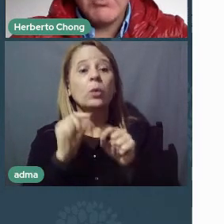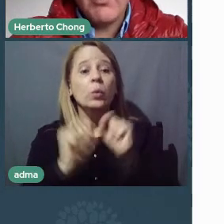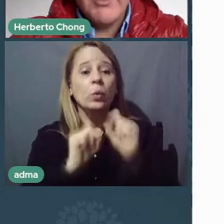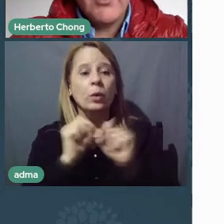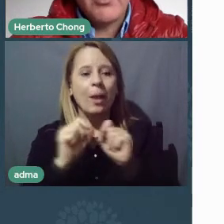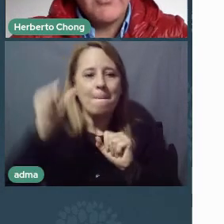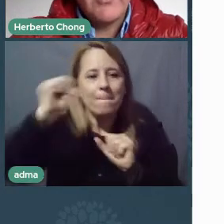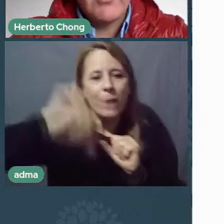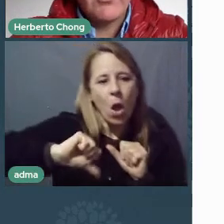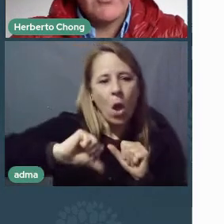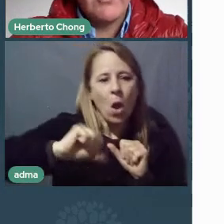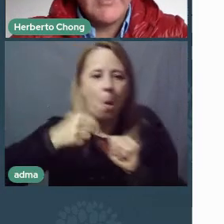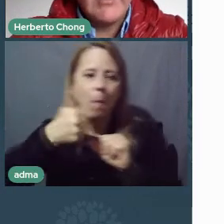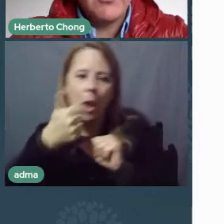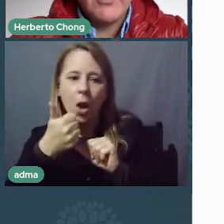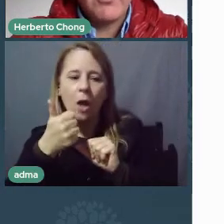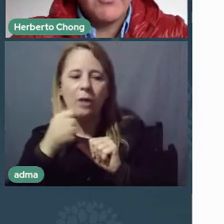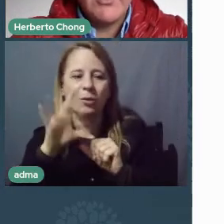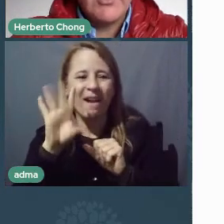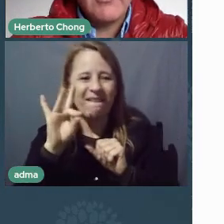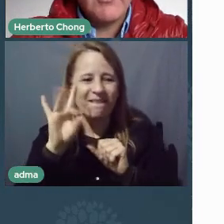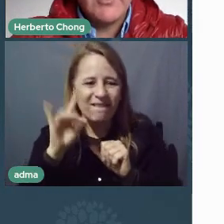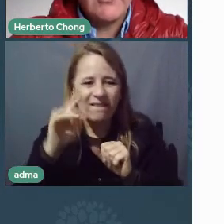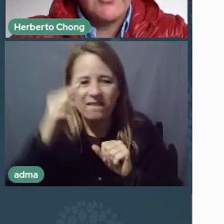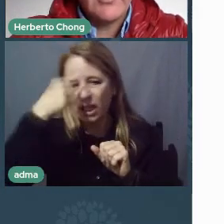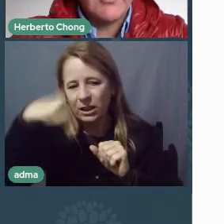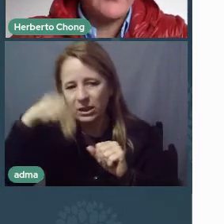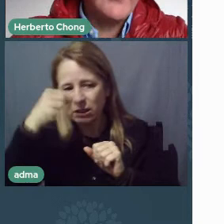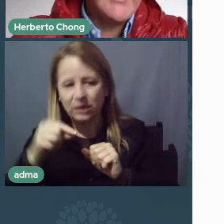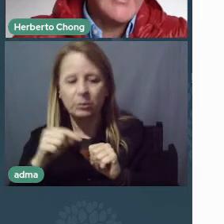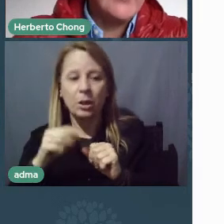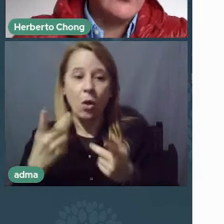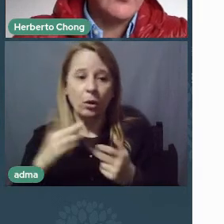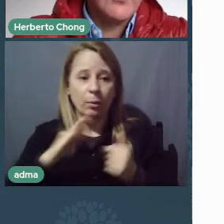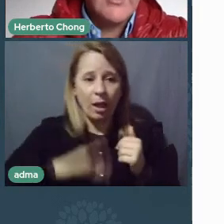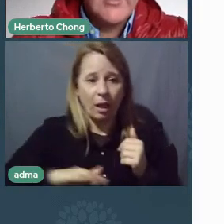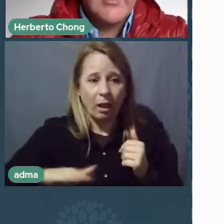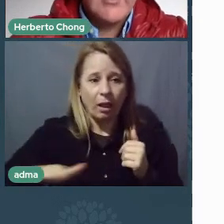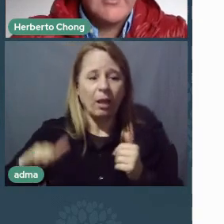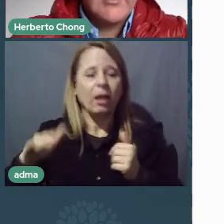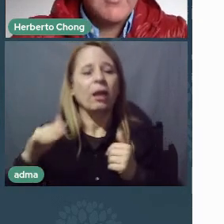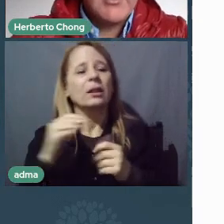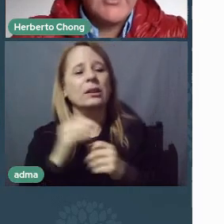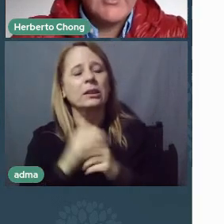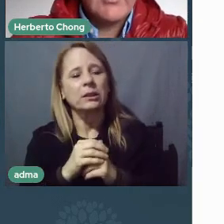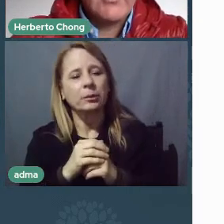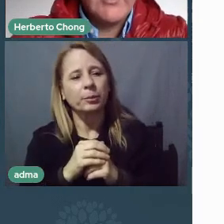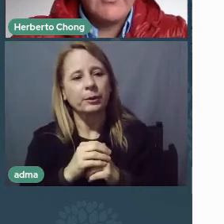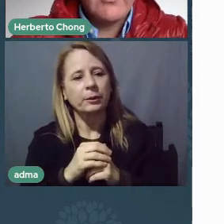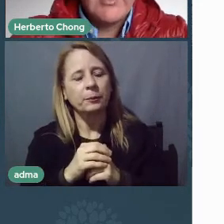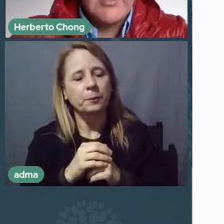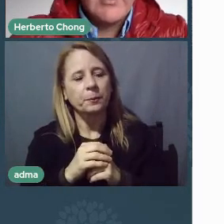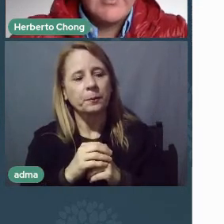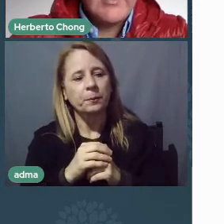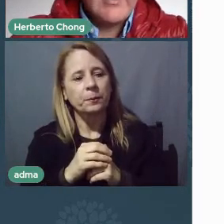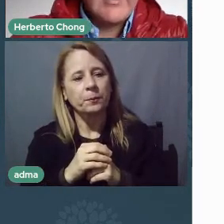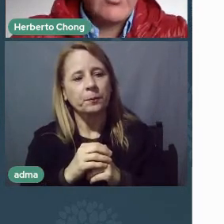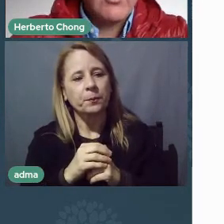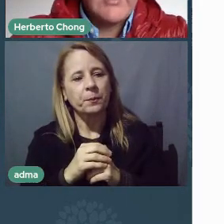piorados normalmente por infecções virais, principalmente na infância, resfriados, na maioria das